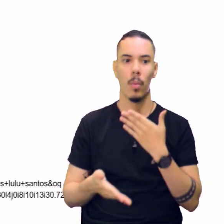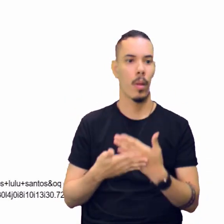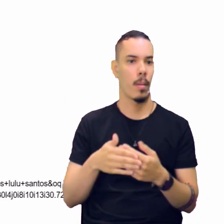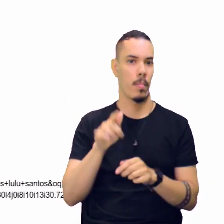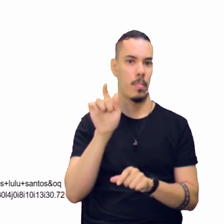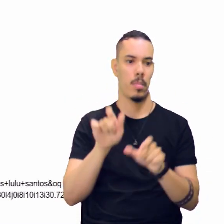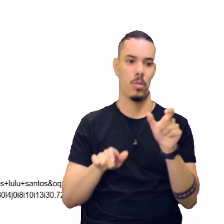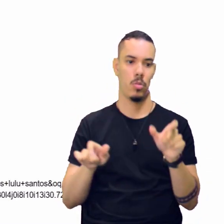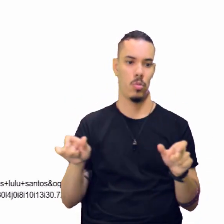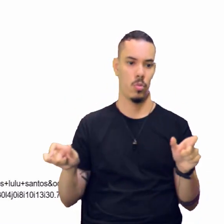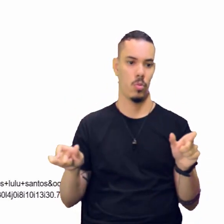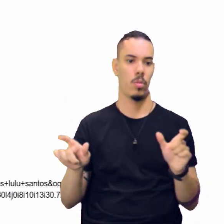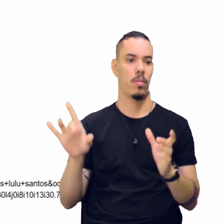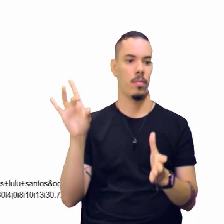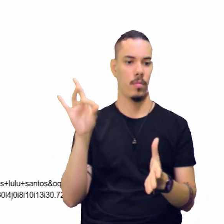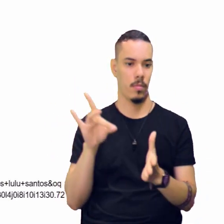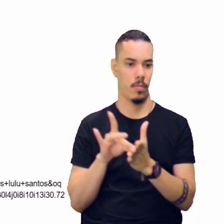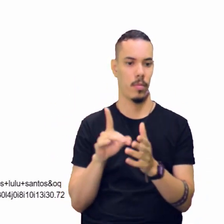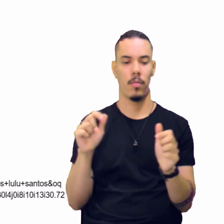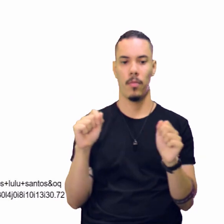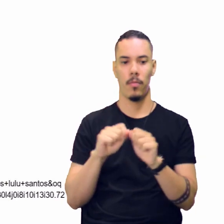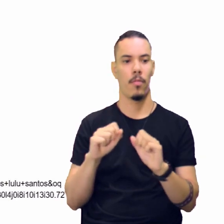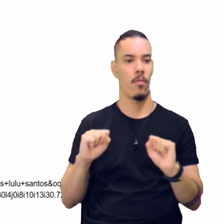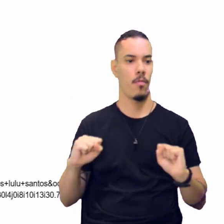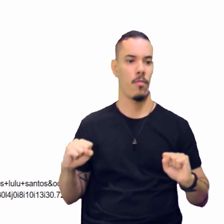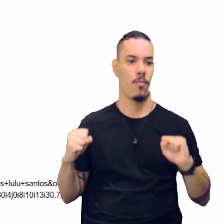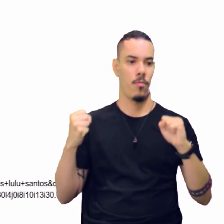pessoa. Que realizar a força que